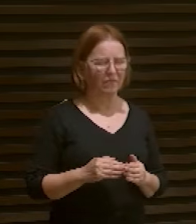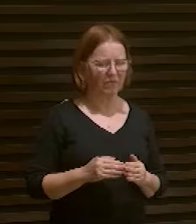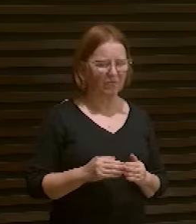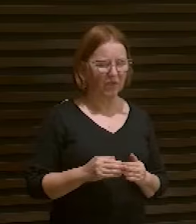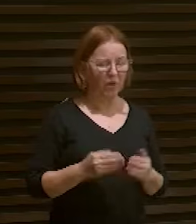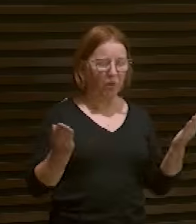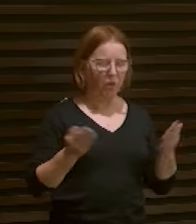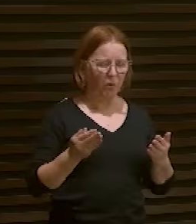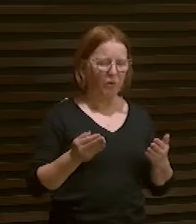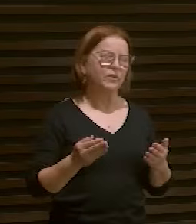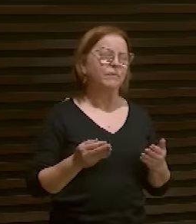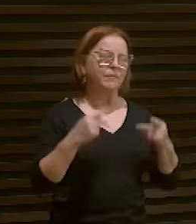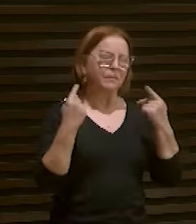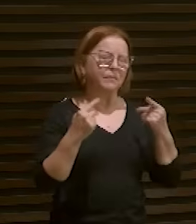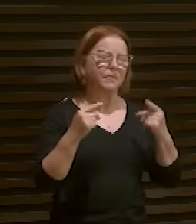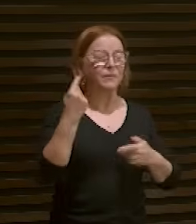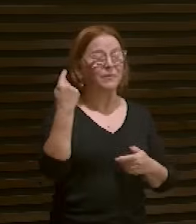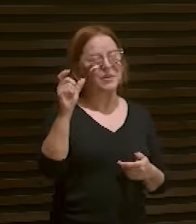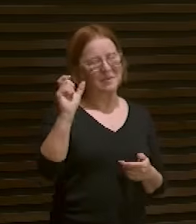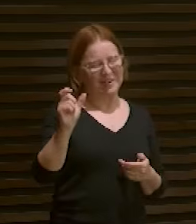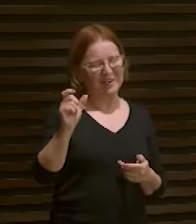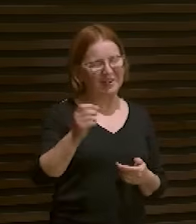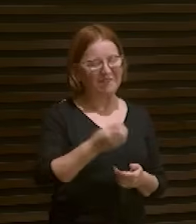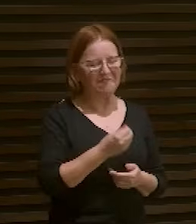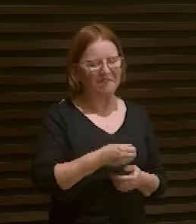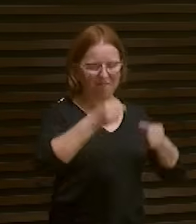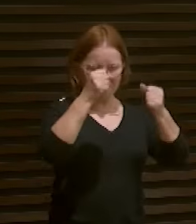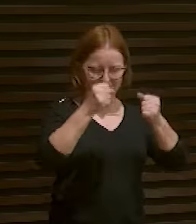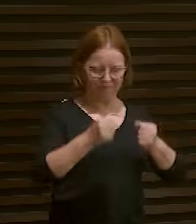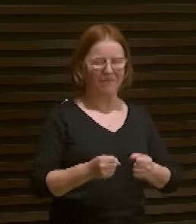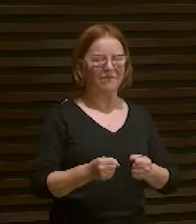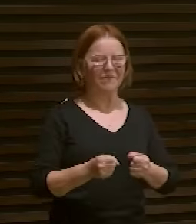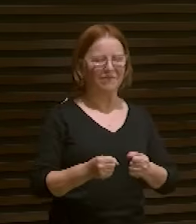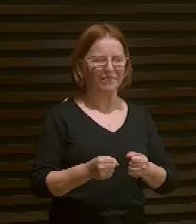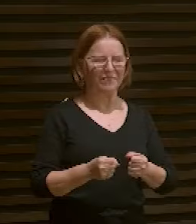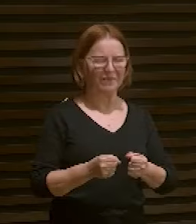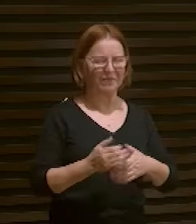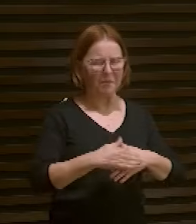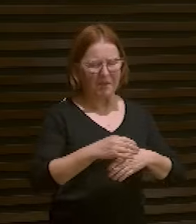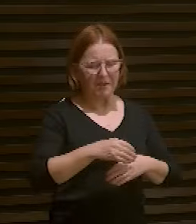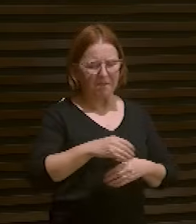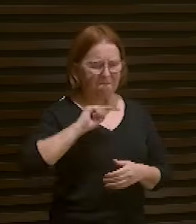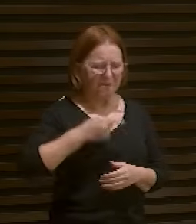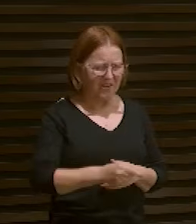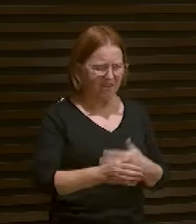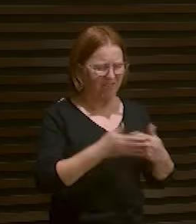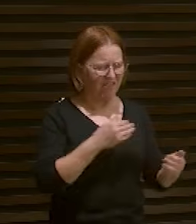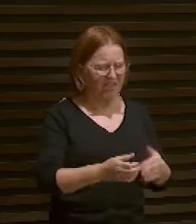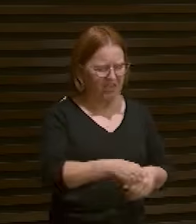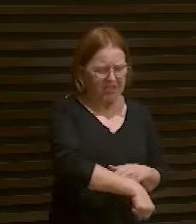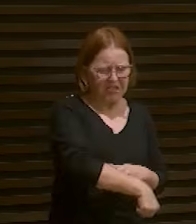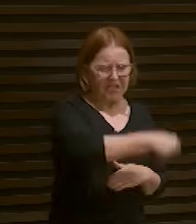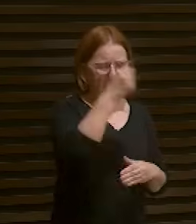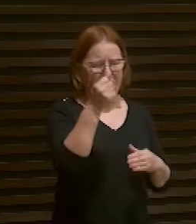Tua palavra, que é viva, que é eficaz, que é mais cortante do que qualquer espada de